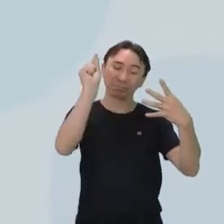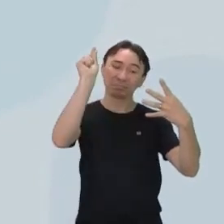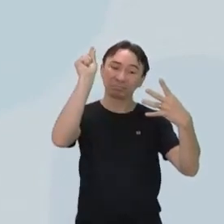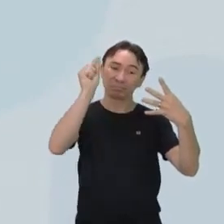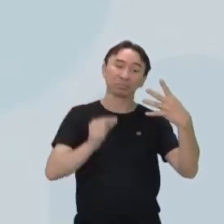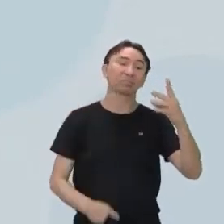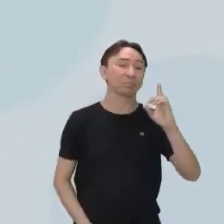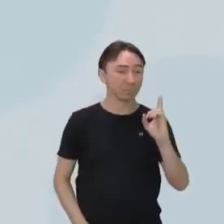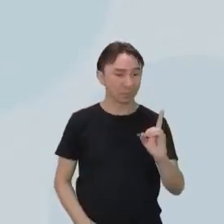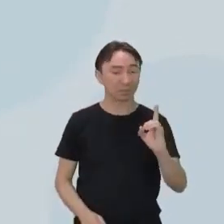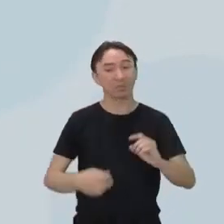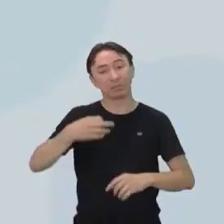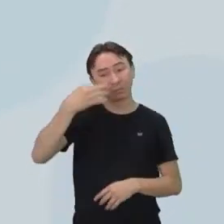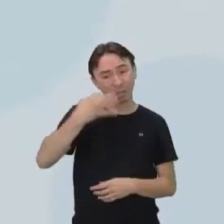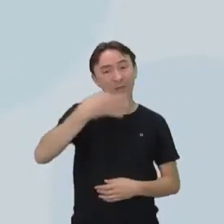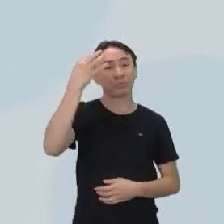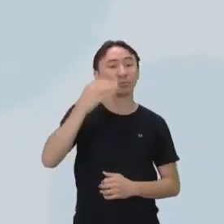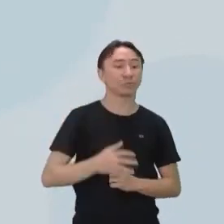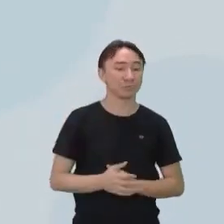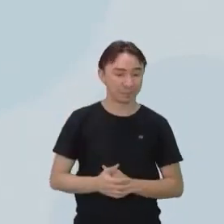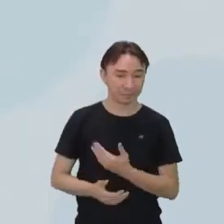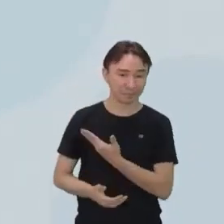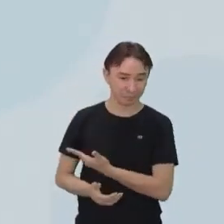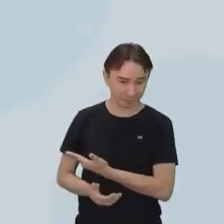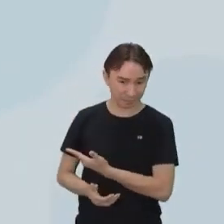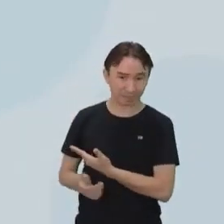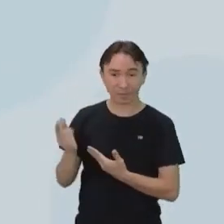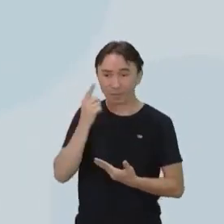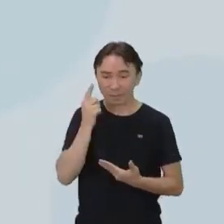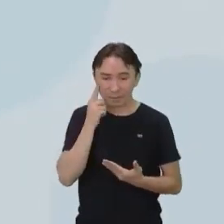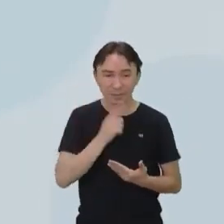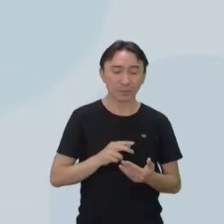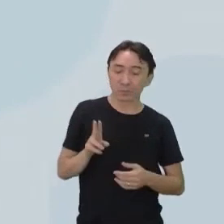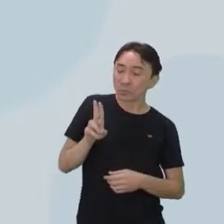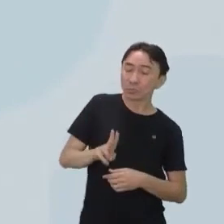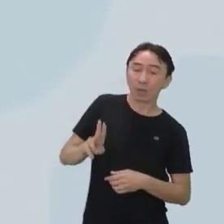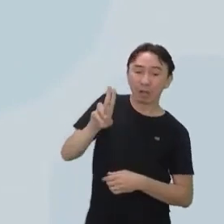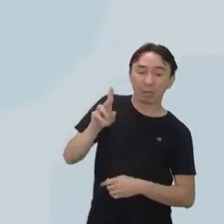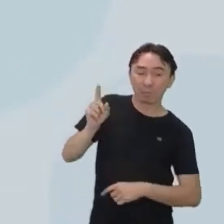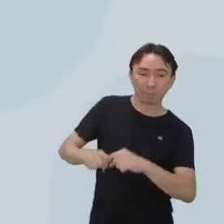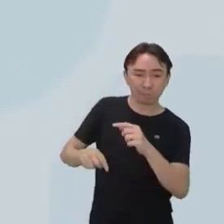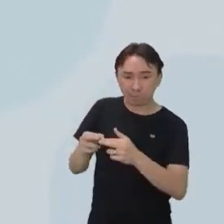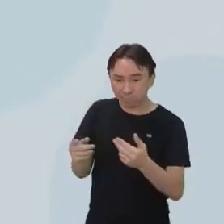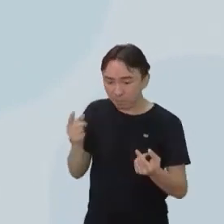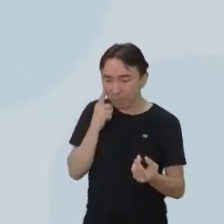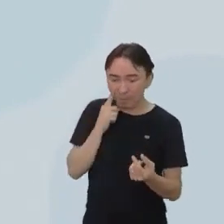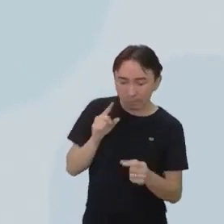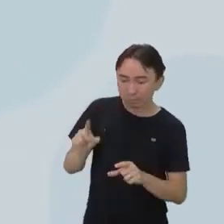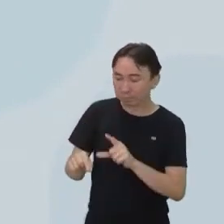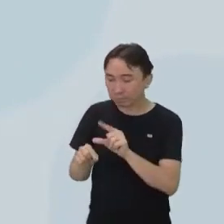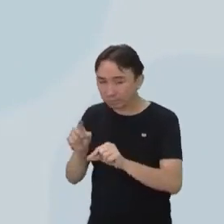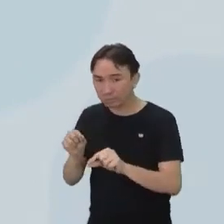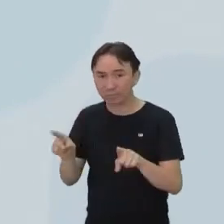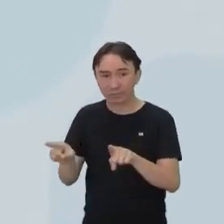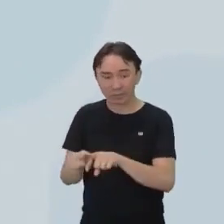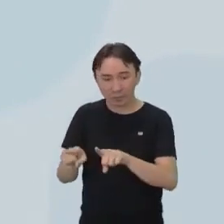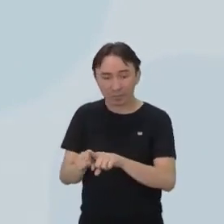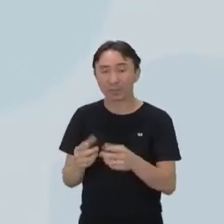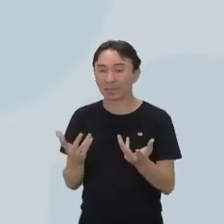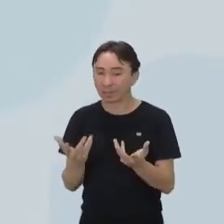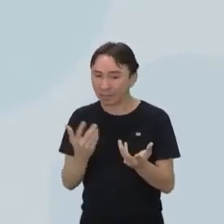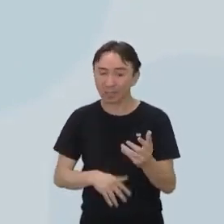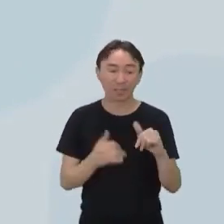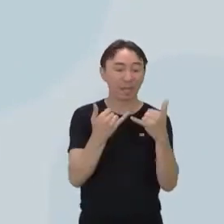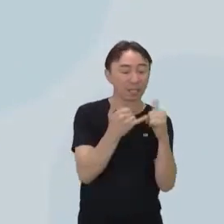D, definir a otimização dos recursos materiais e encontrar formas de gerar e economizar